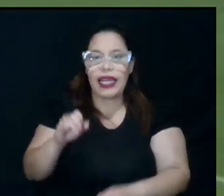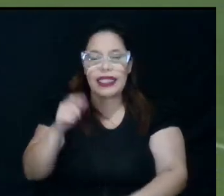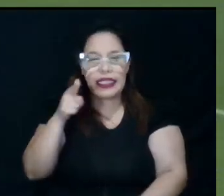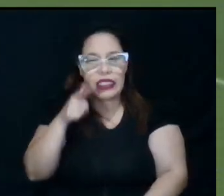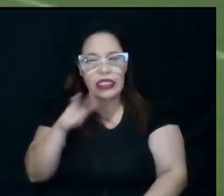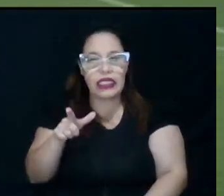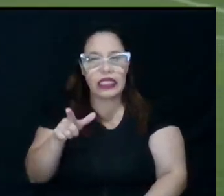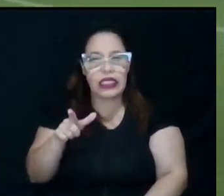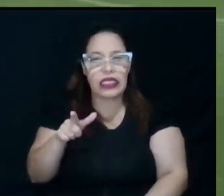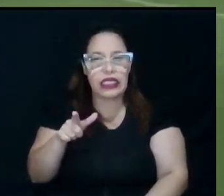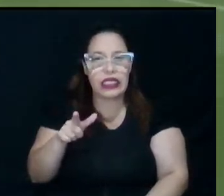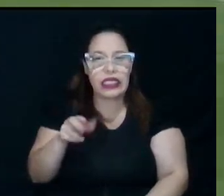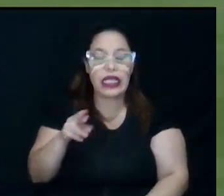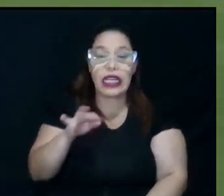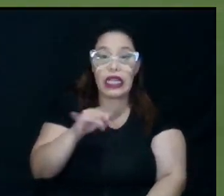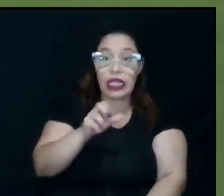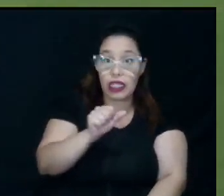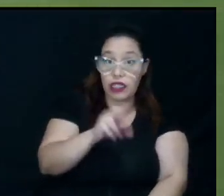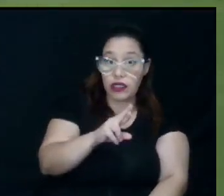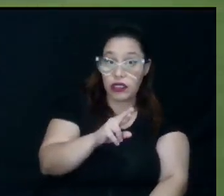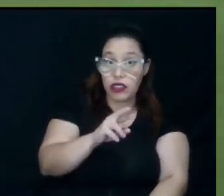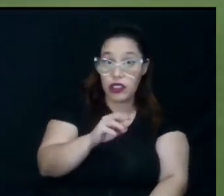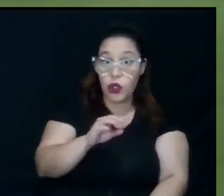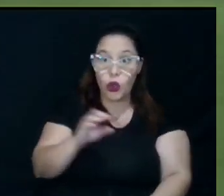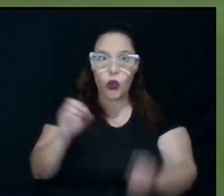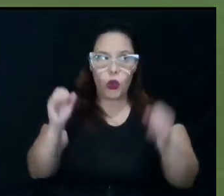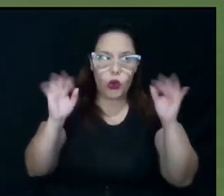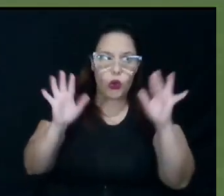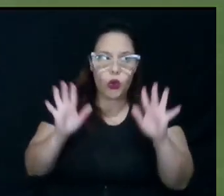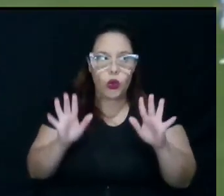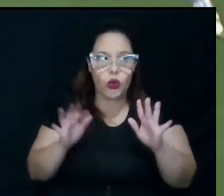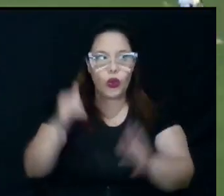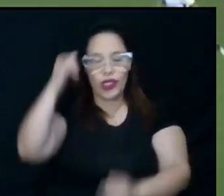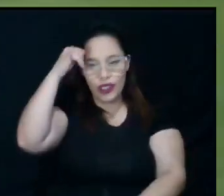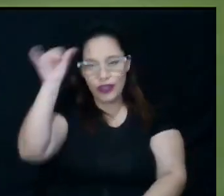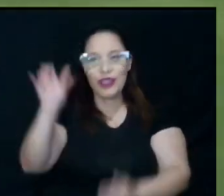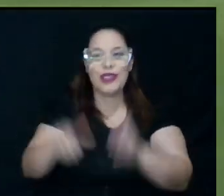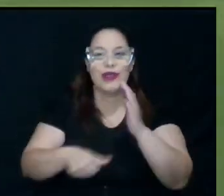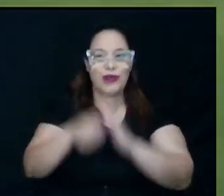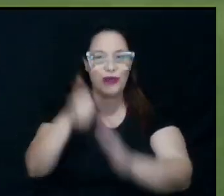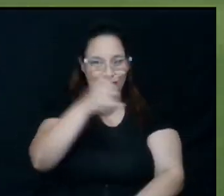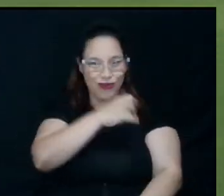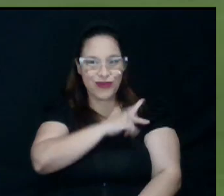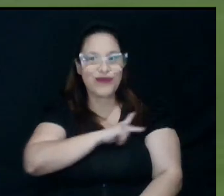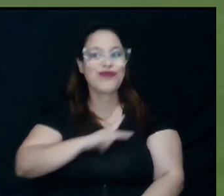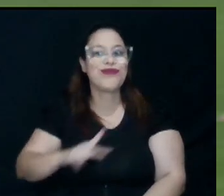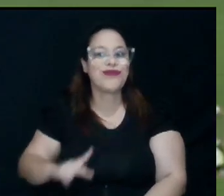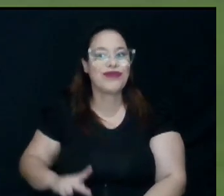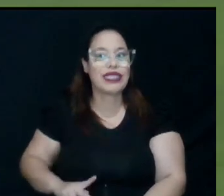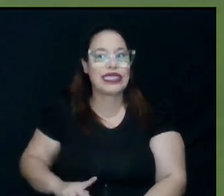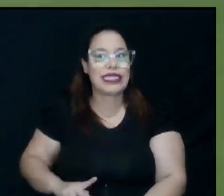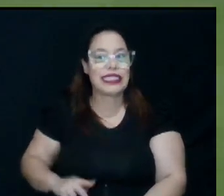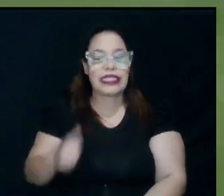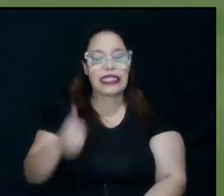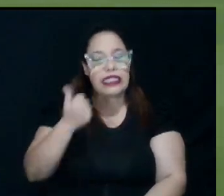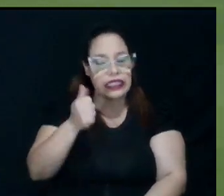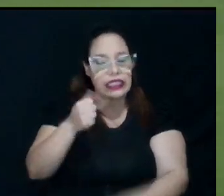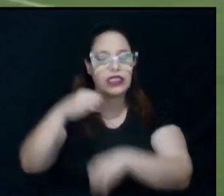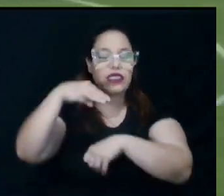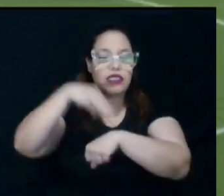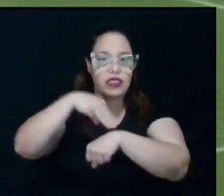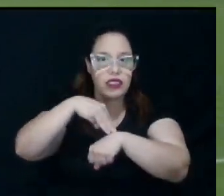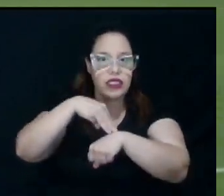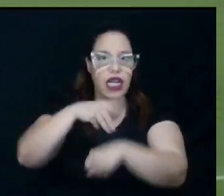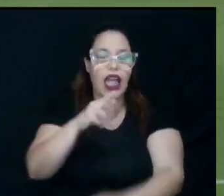César Augusto fez milagre e evitou o primeiro pontepretano. Até que aos 11 minutos, Gabriel